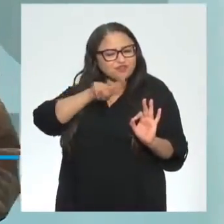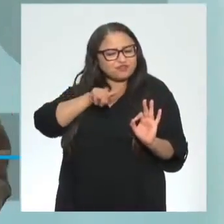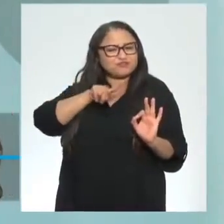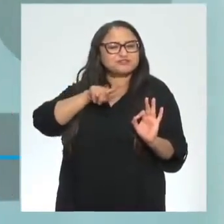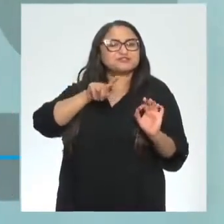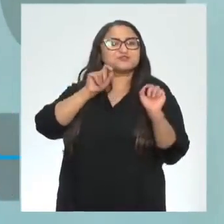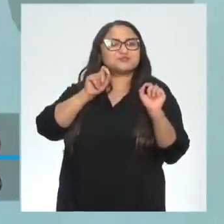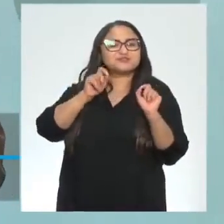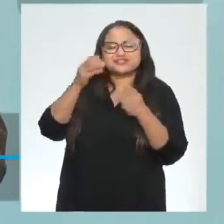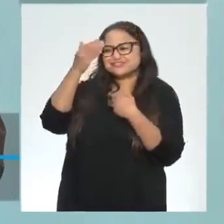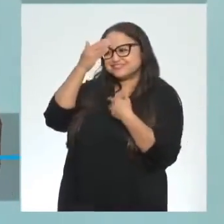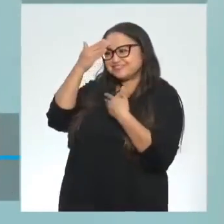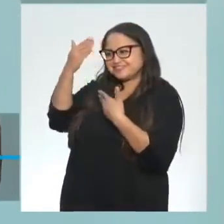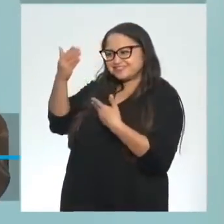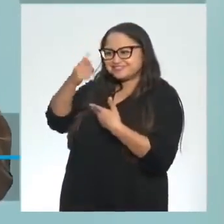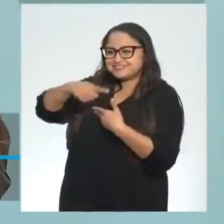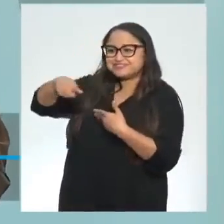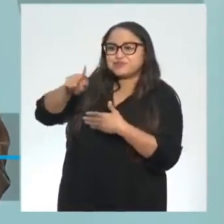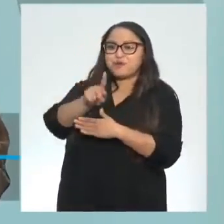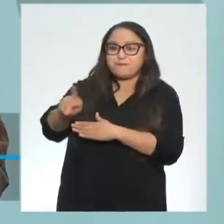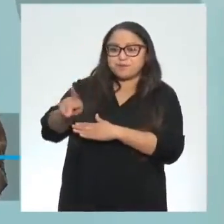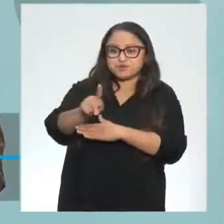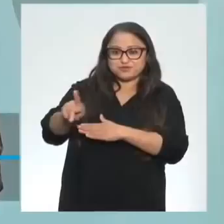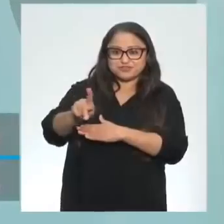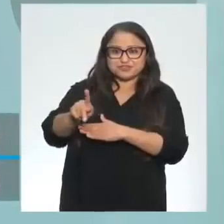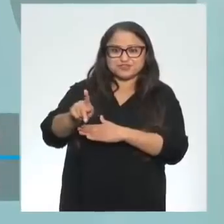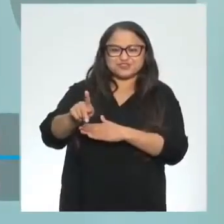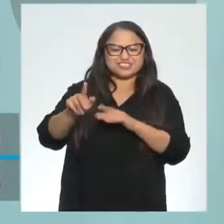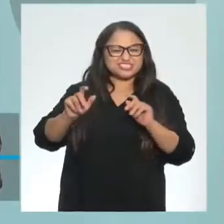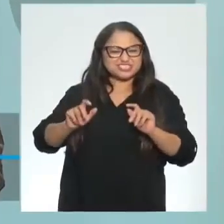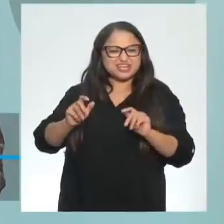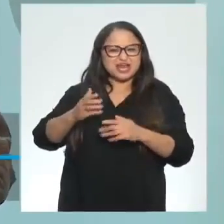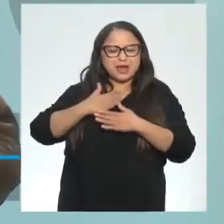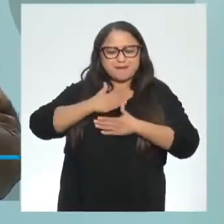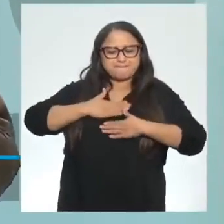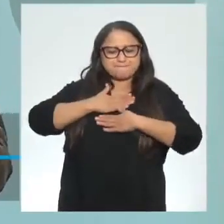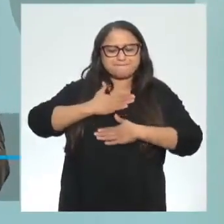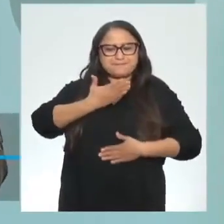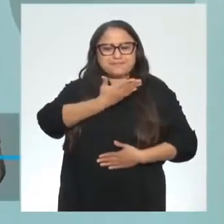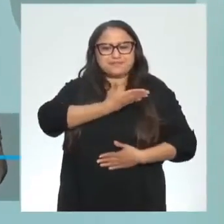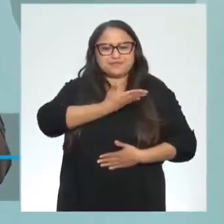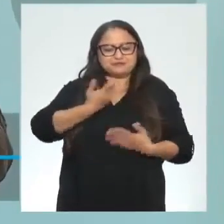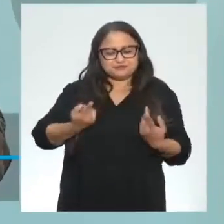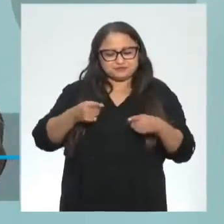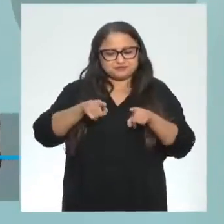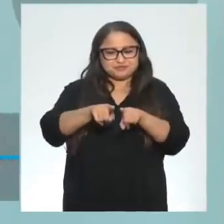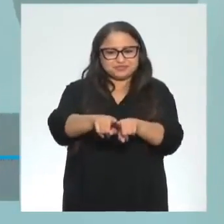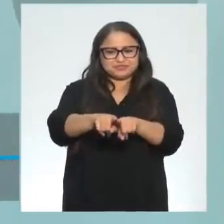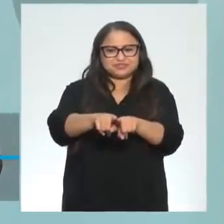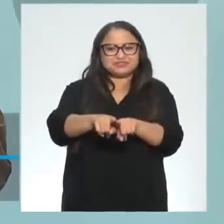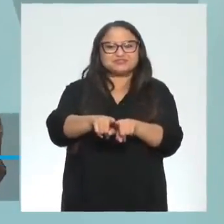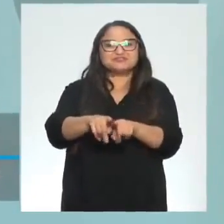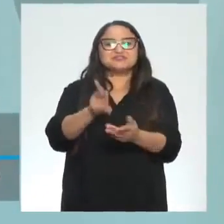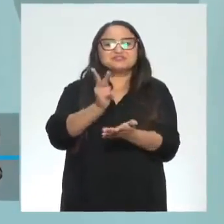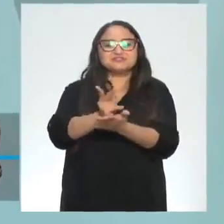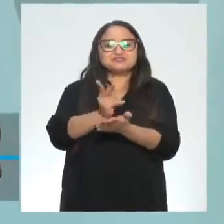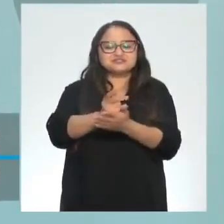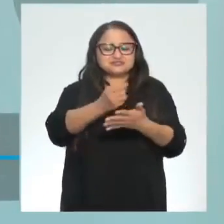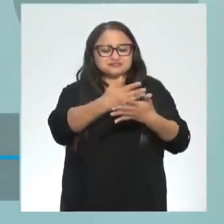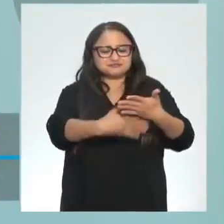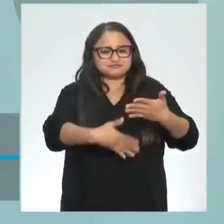iremos cumprimentar os professores guerreiros e parceiros que desde cedo estão, no